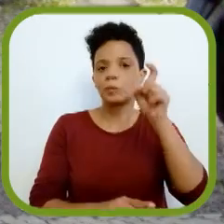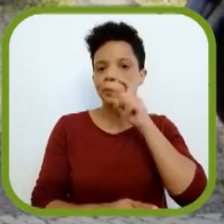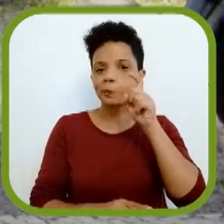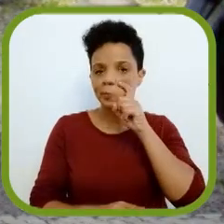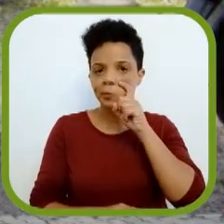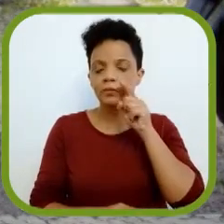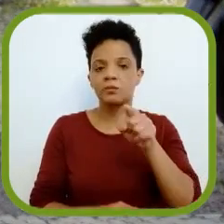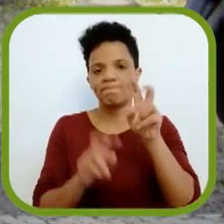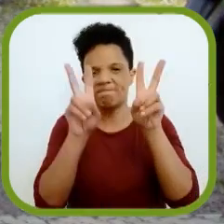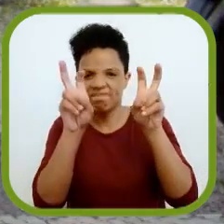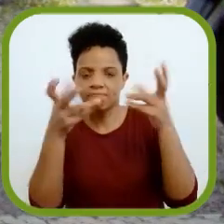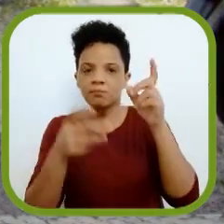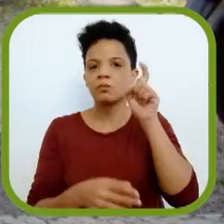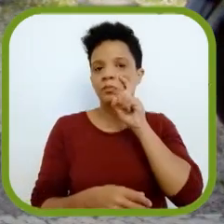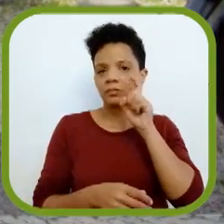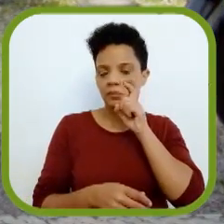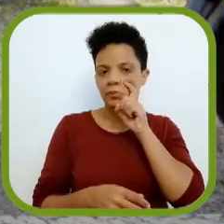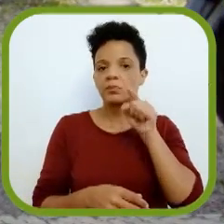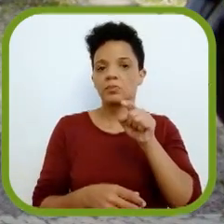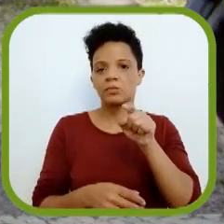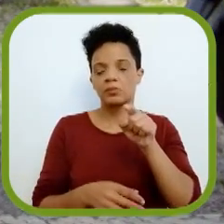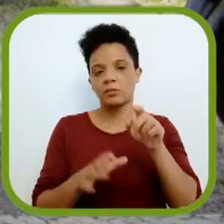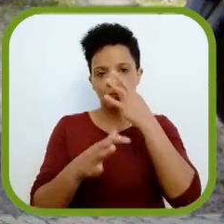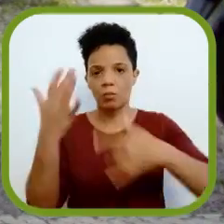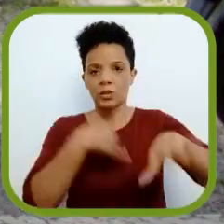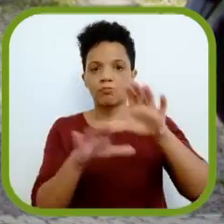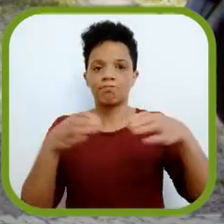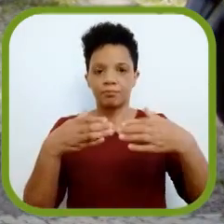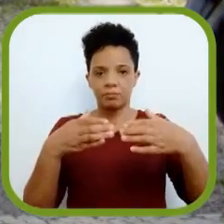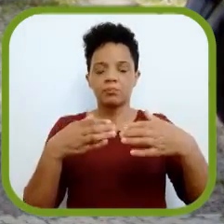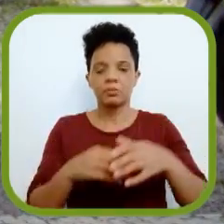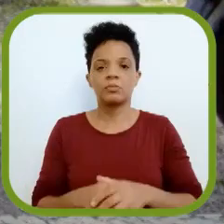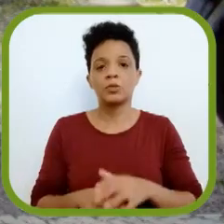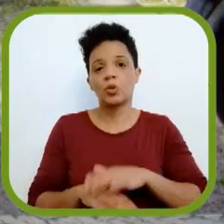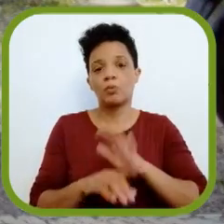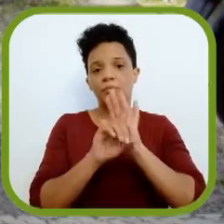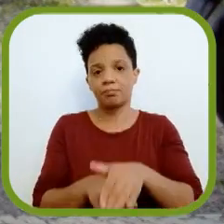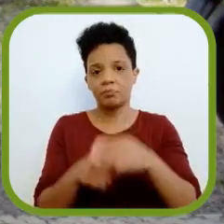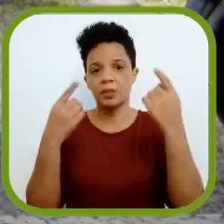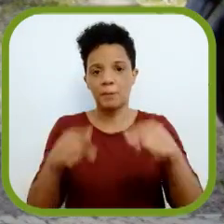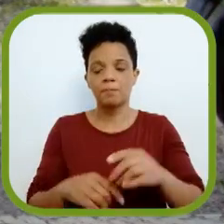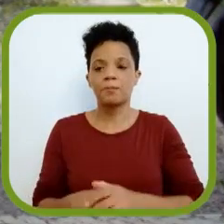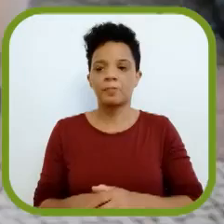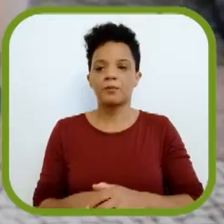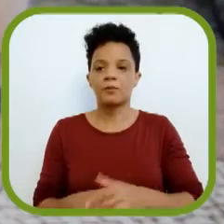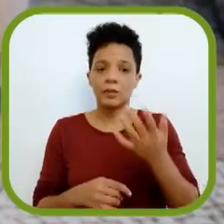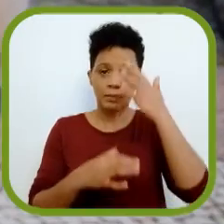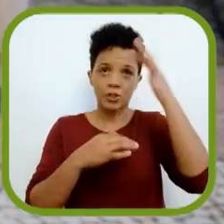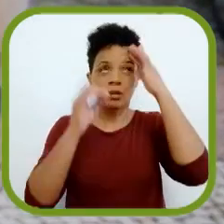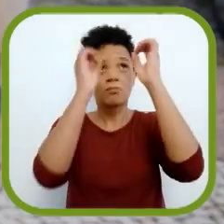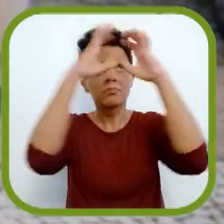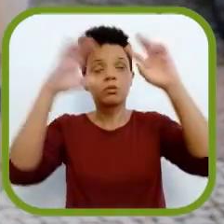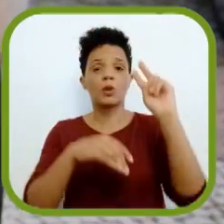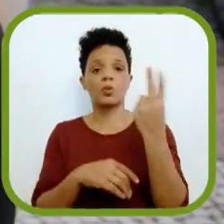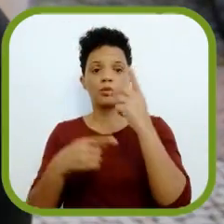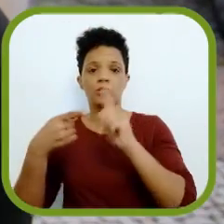serve para proteger, entre aspas, um bocadinho, essa parte da população que acabam por ser discriminados. Podemos imaginar